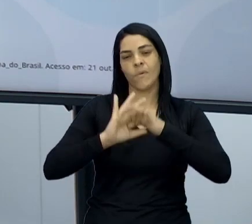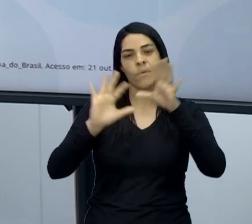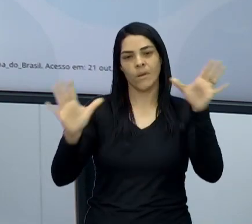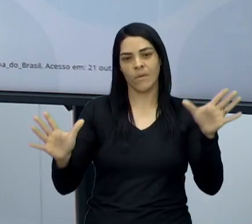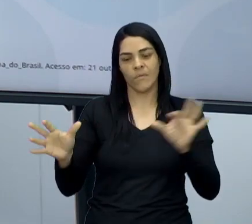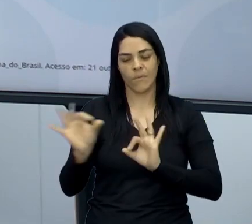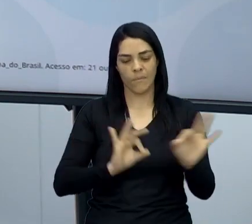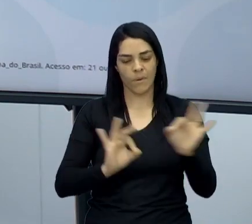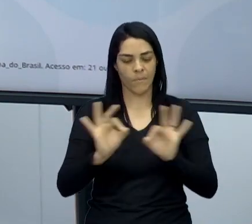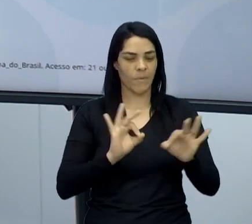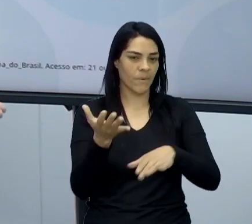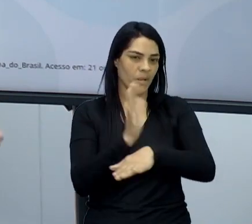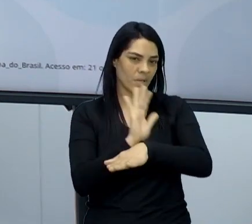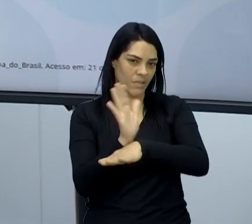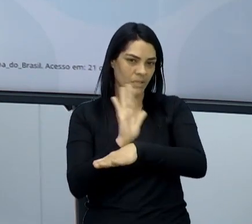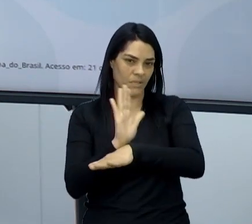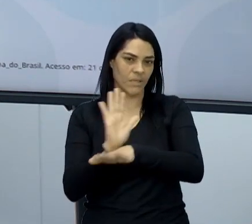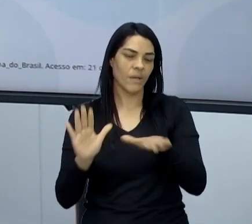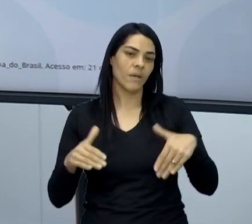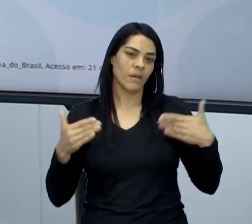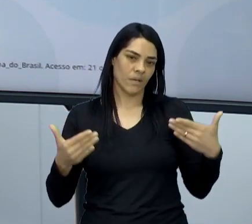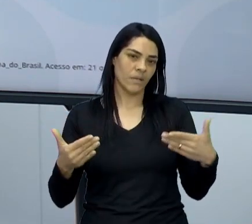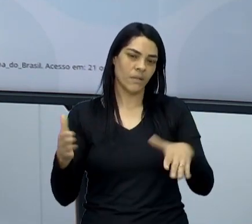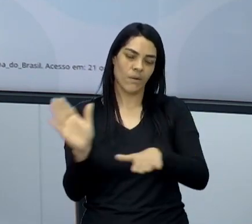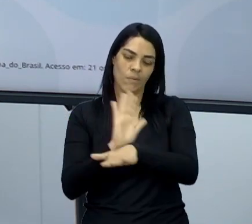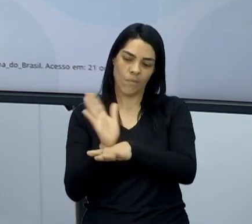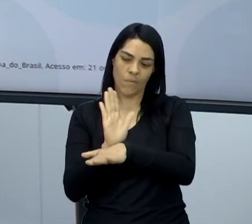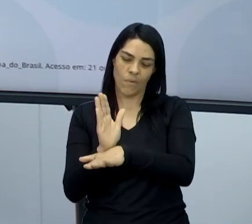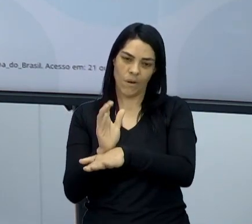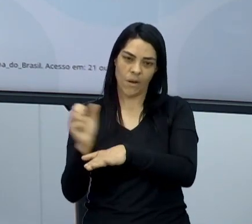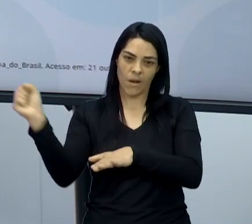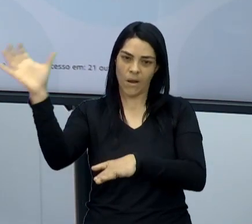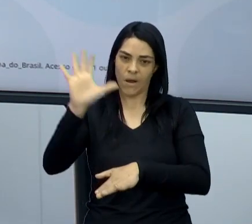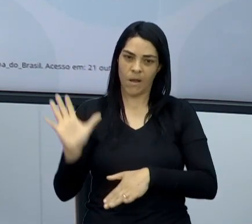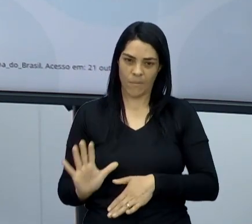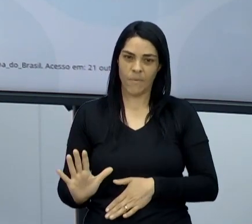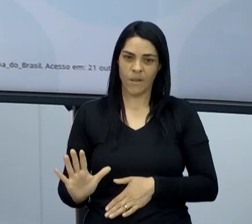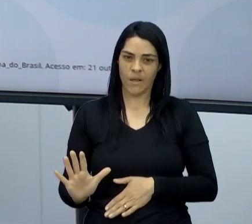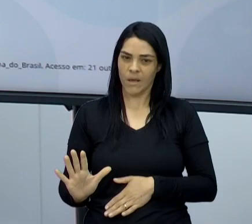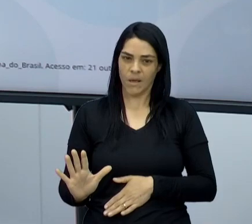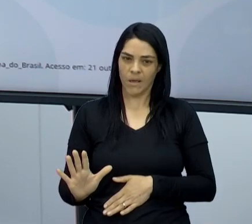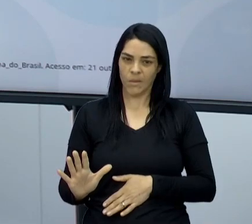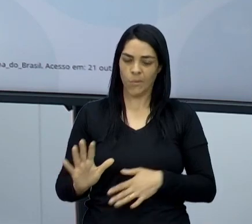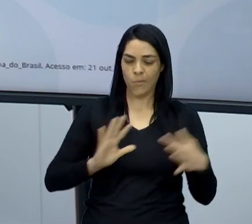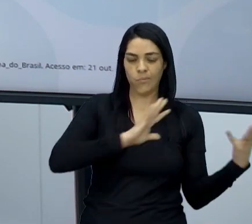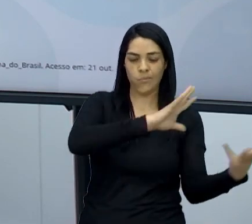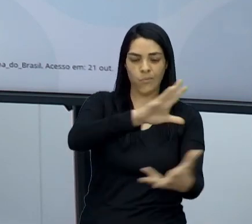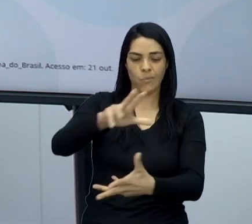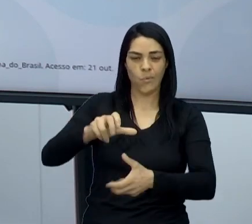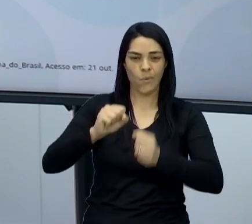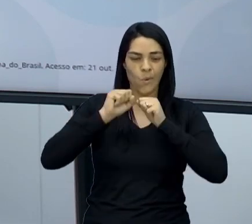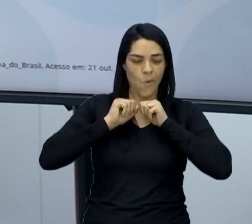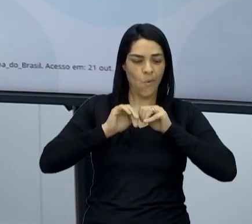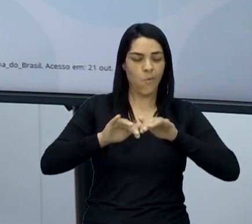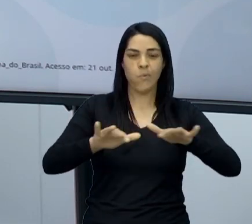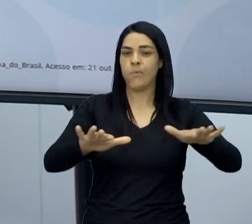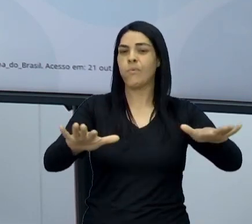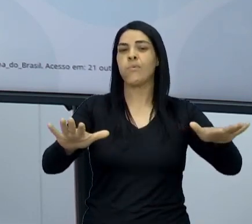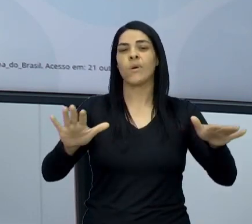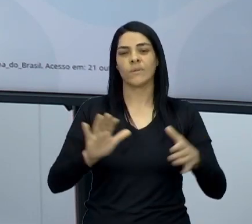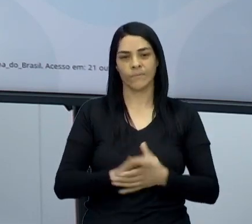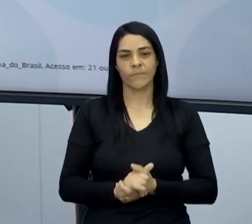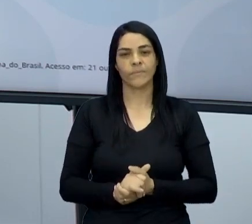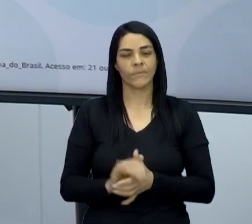americano dominou o mundo. Bom, e temos isso até hoje, né? A gente tem hoje, o cinema europeu